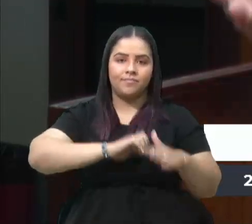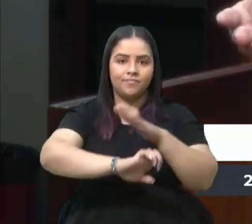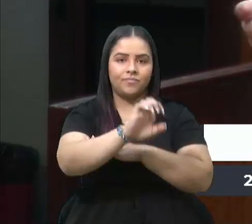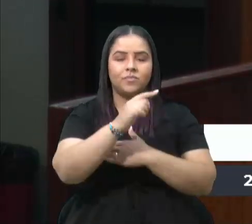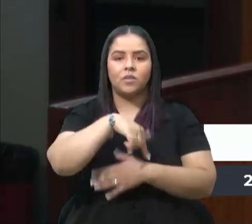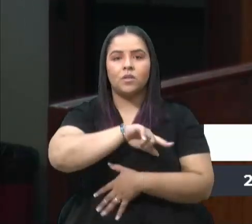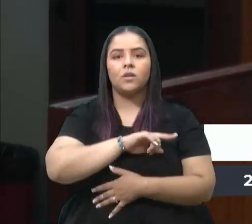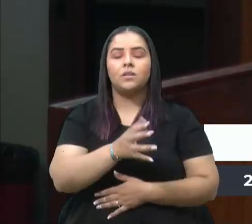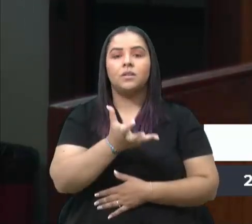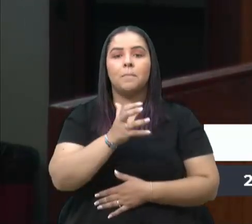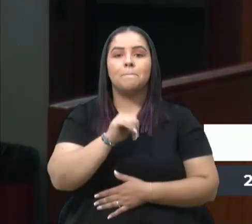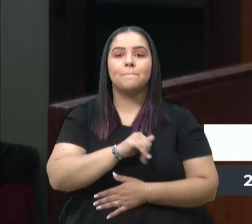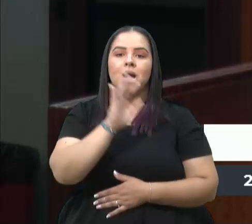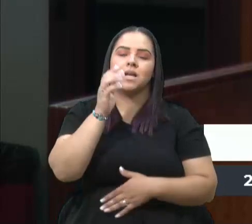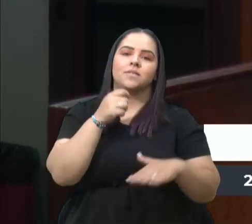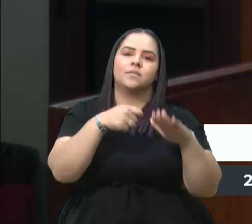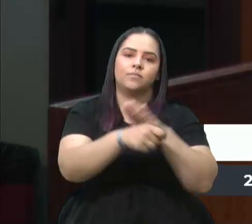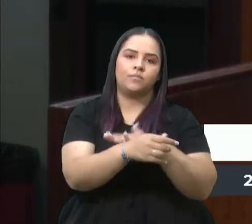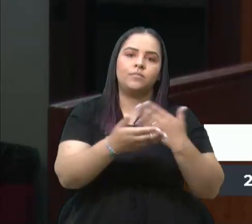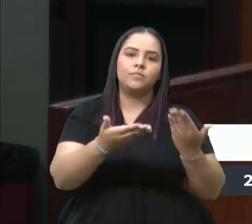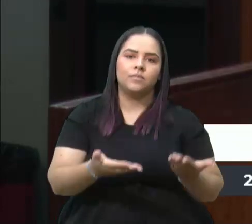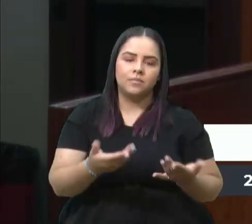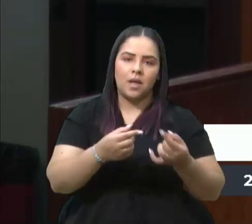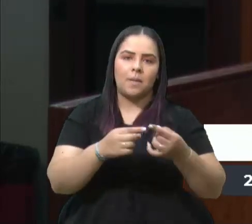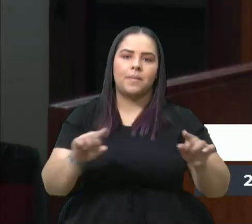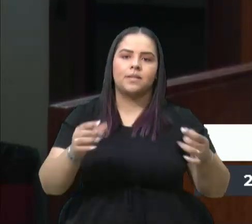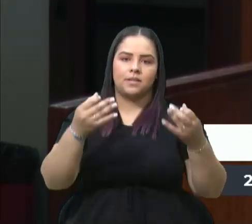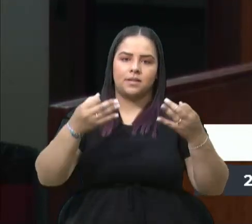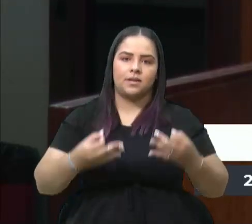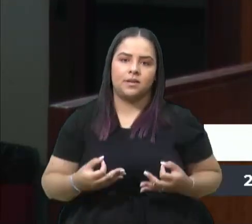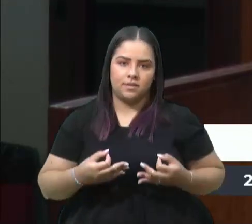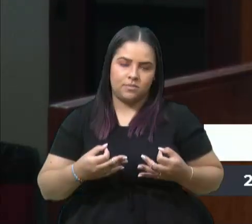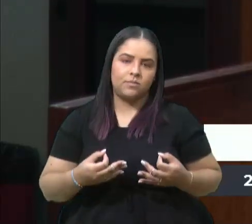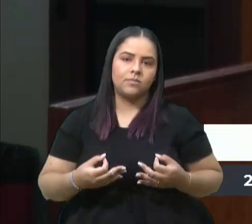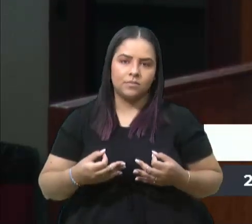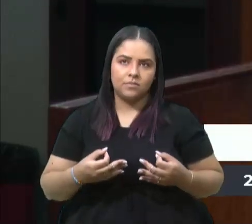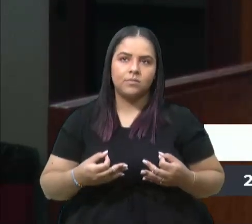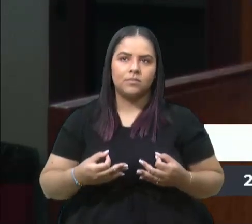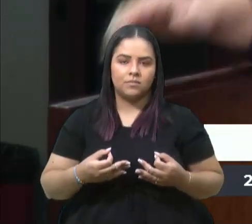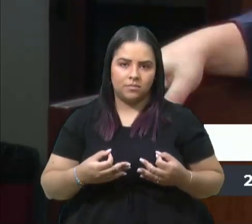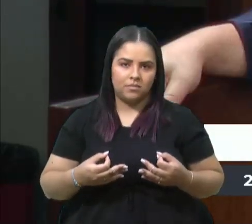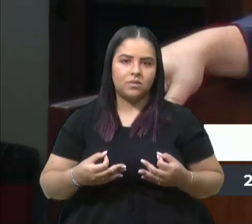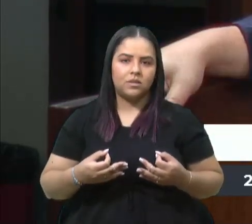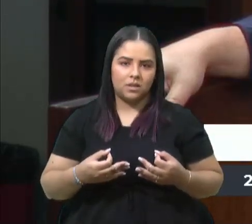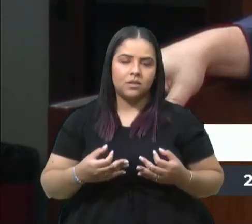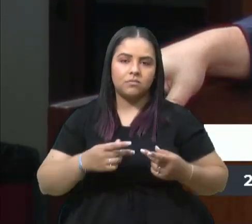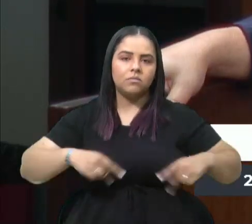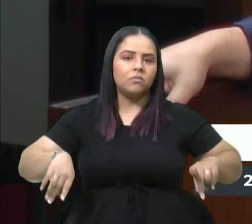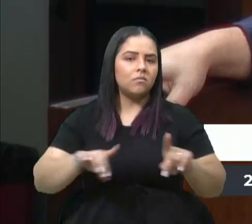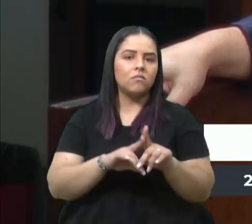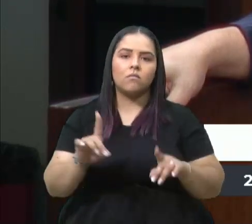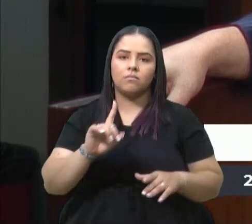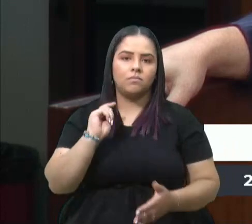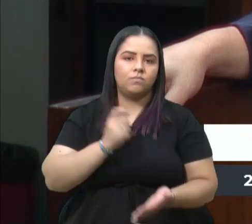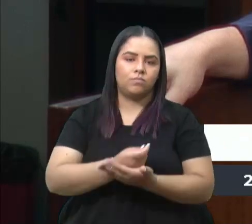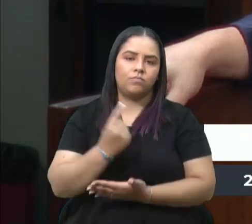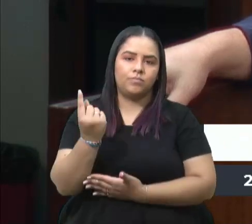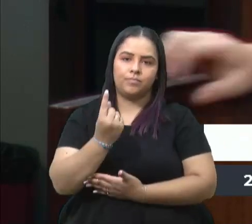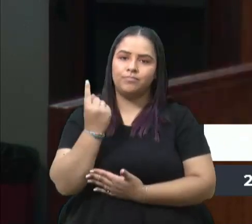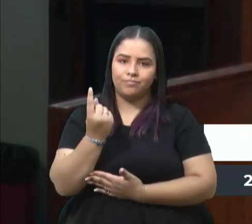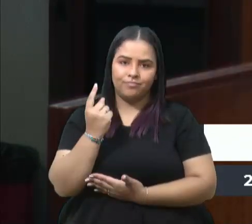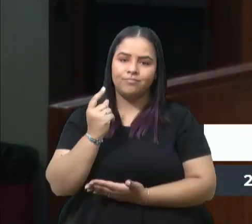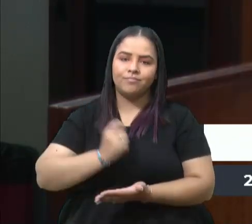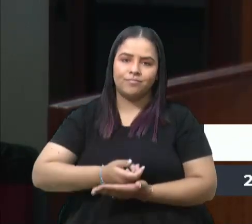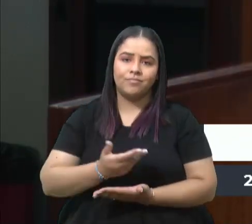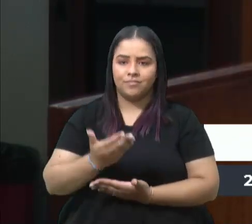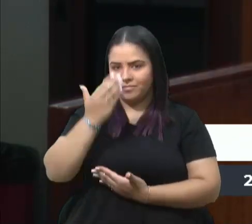mais investimento, mas desde que seja digno e justo e que o povo não pague esta conta sozinho. Muito